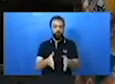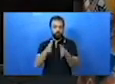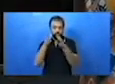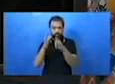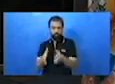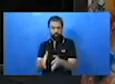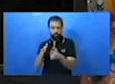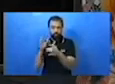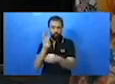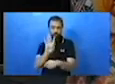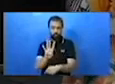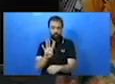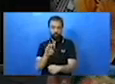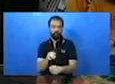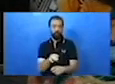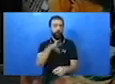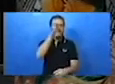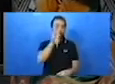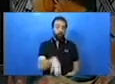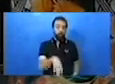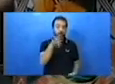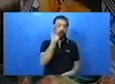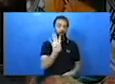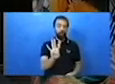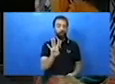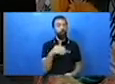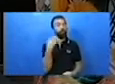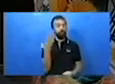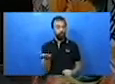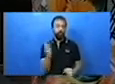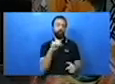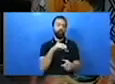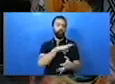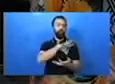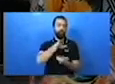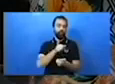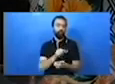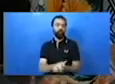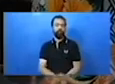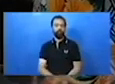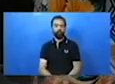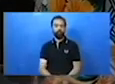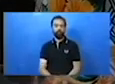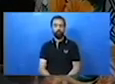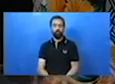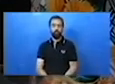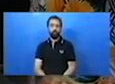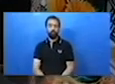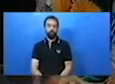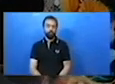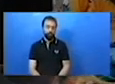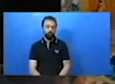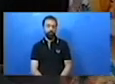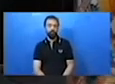4 partes iguais. E pintar 4. Ou seja, tudo 1/2 de 12.